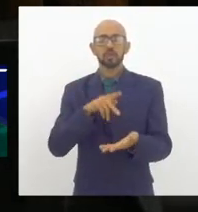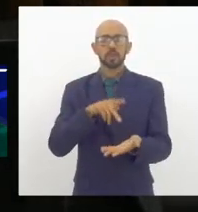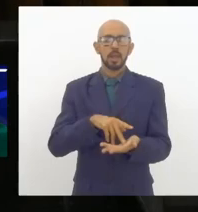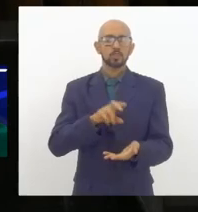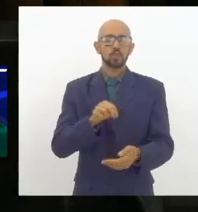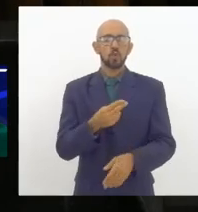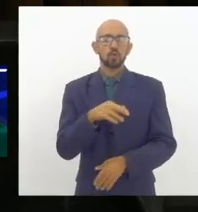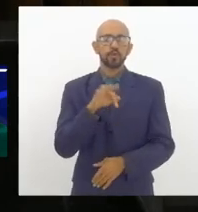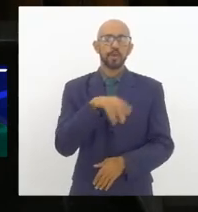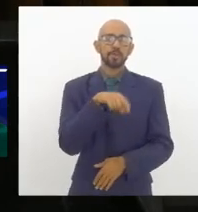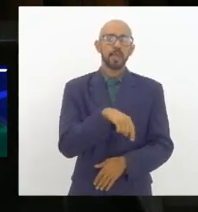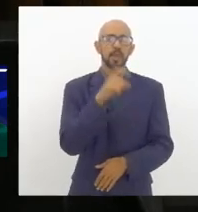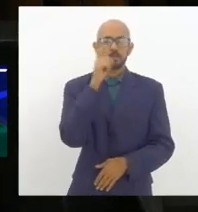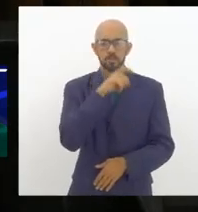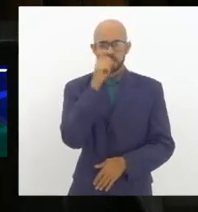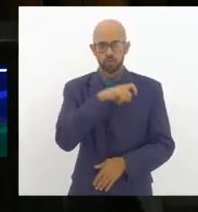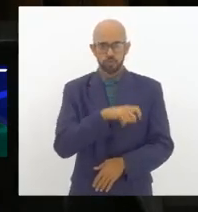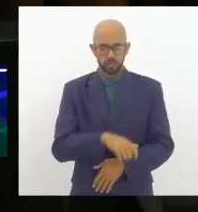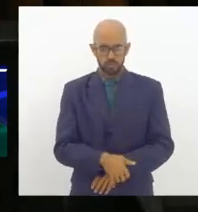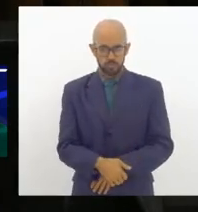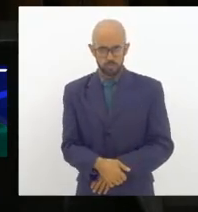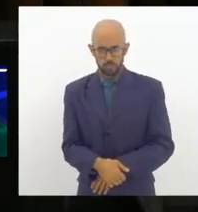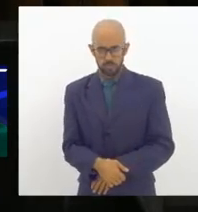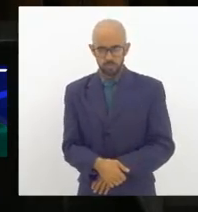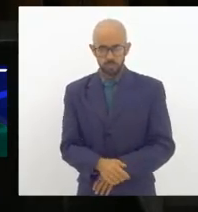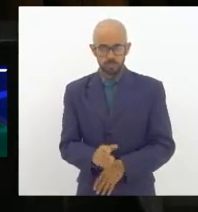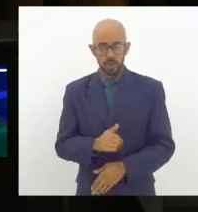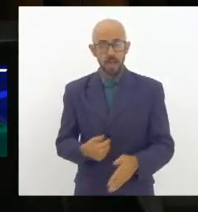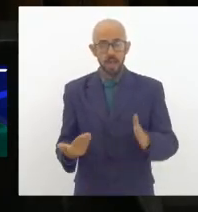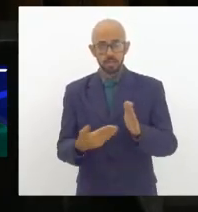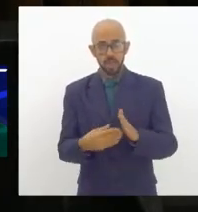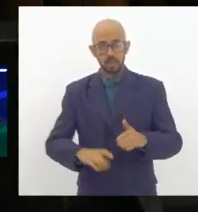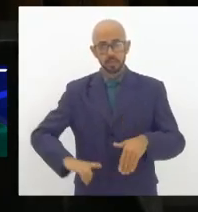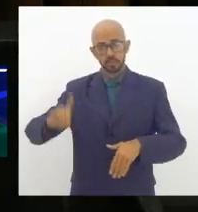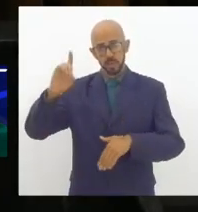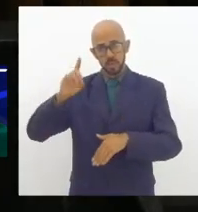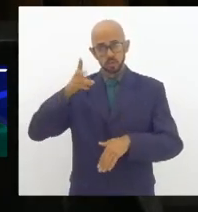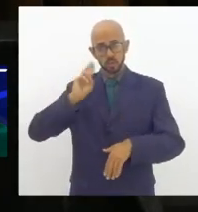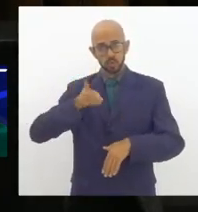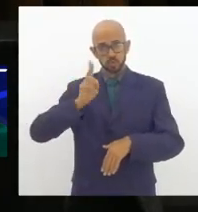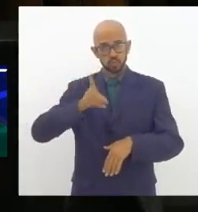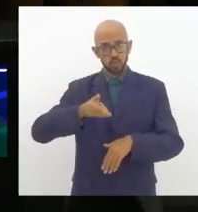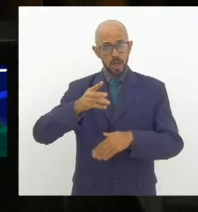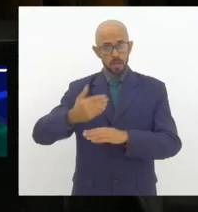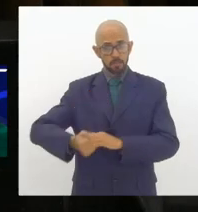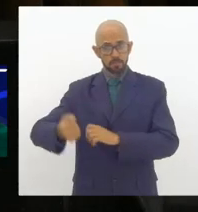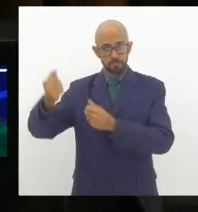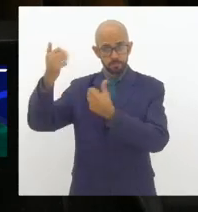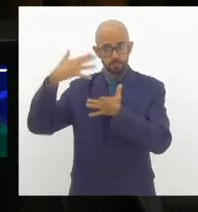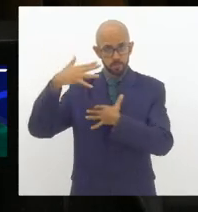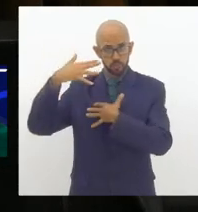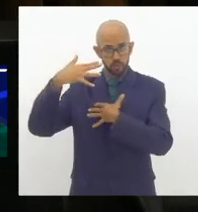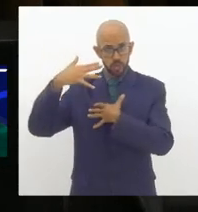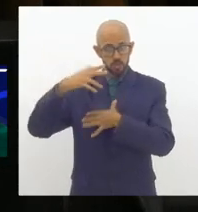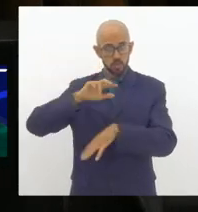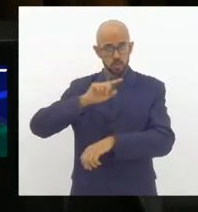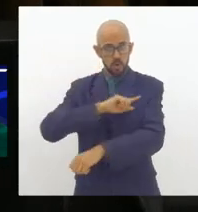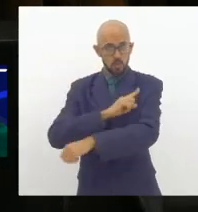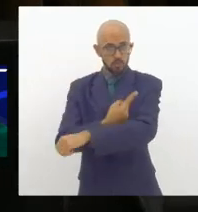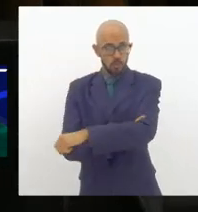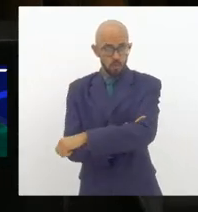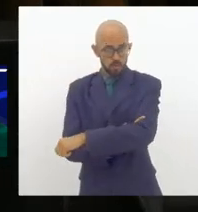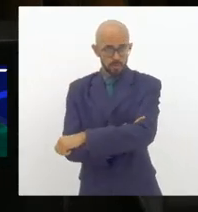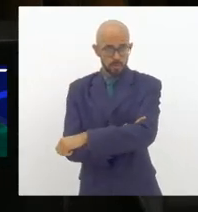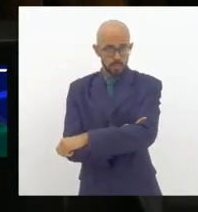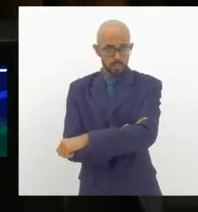e quando eu for para lamentar Deus me dê força a população de bem entender que eu tenho que estar